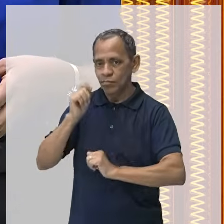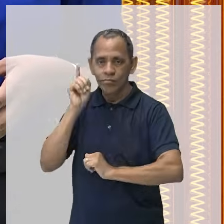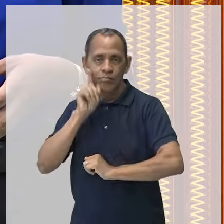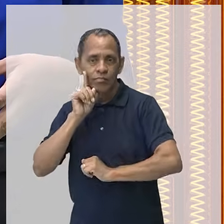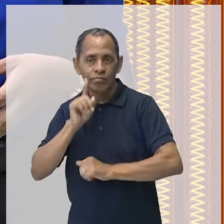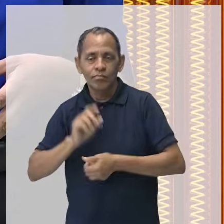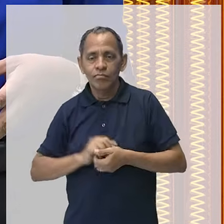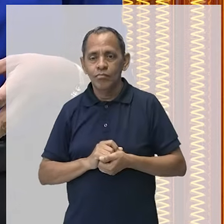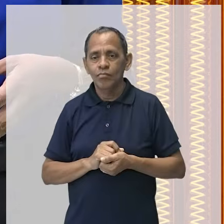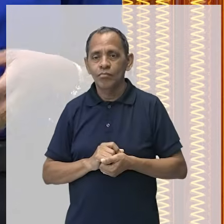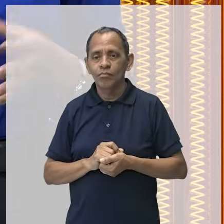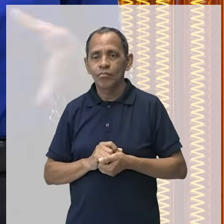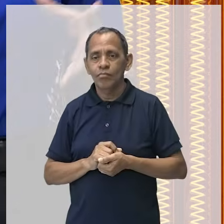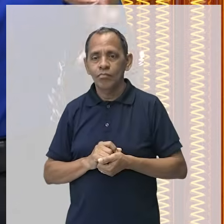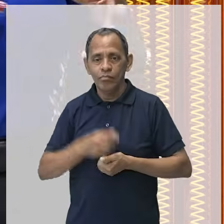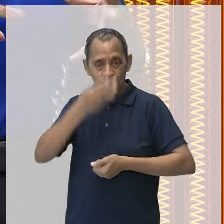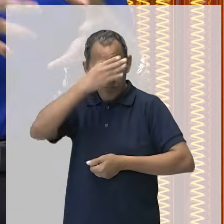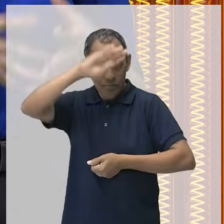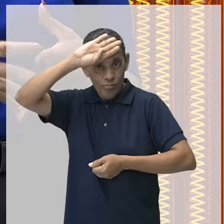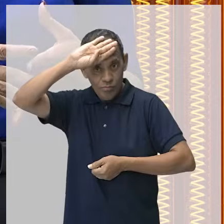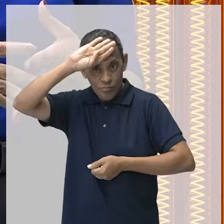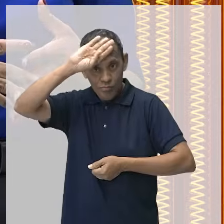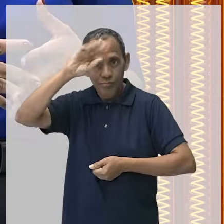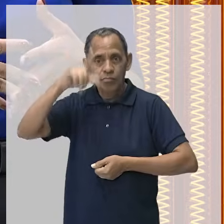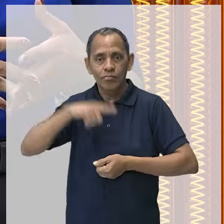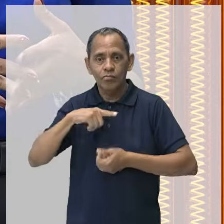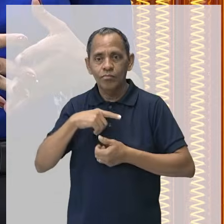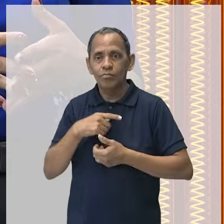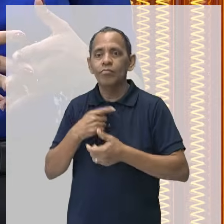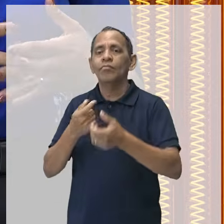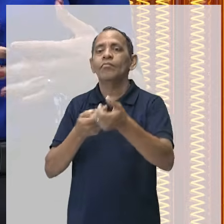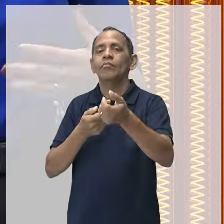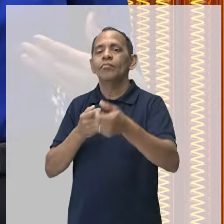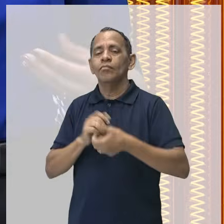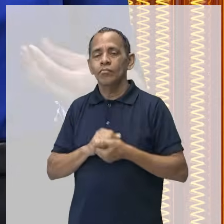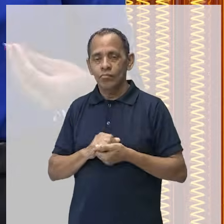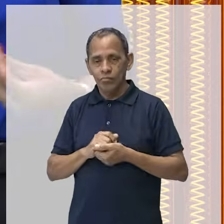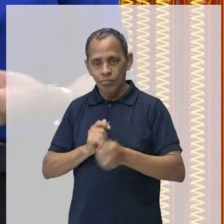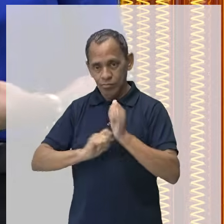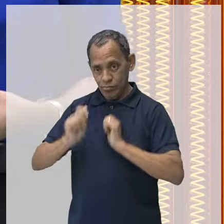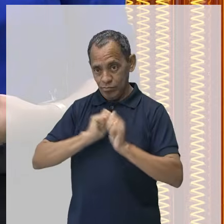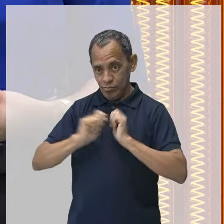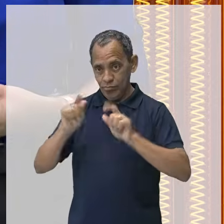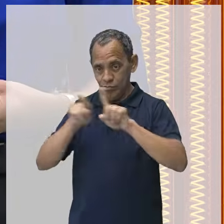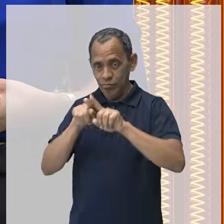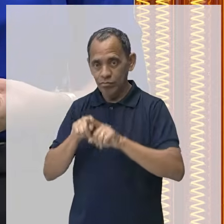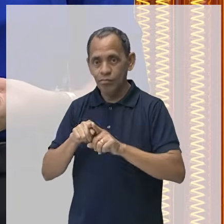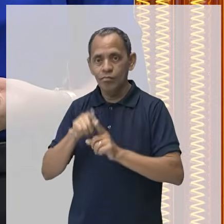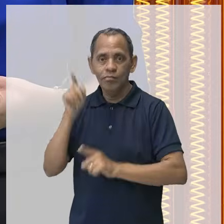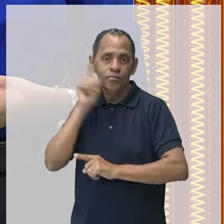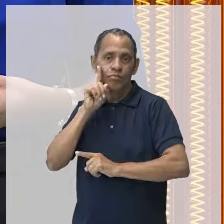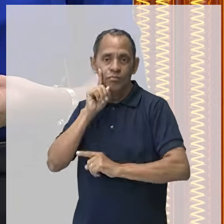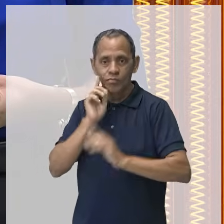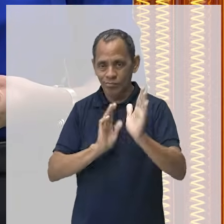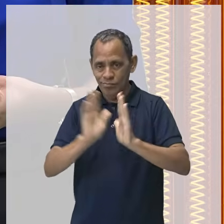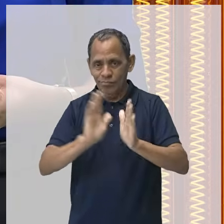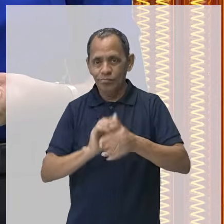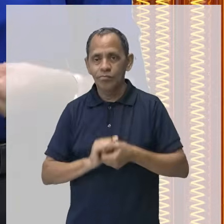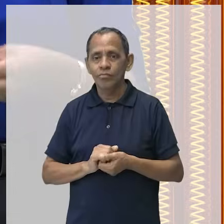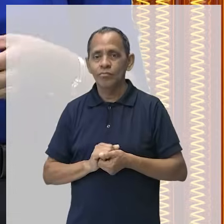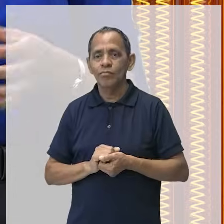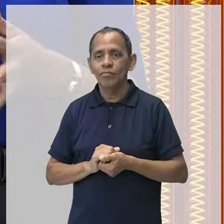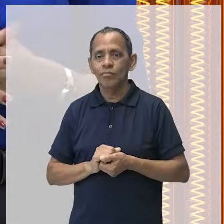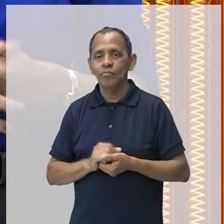à economia norte-americana, visto que Cuba, né, estava ali sob a administração dos Estados Unidos à